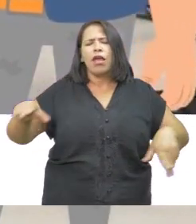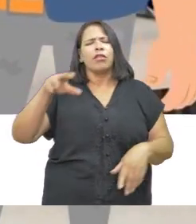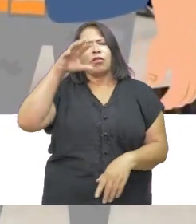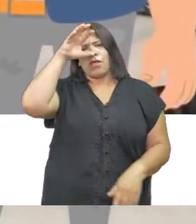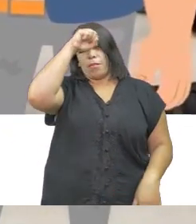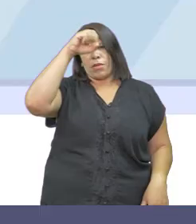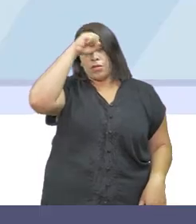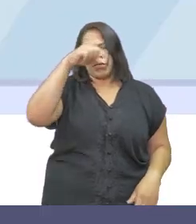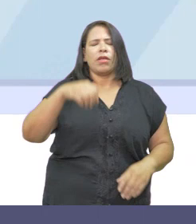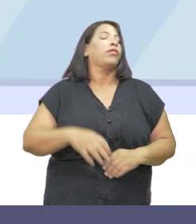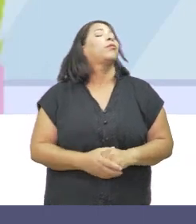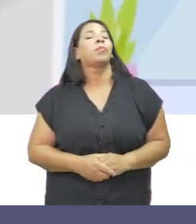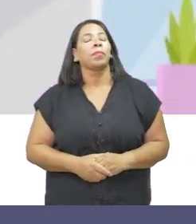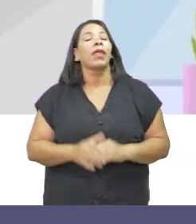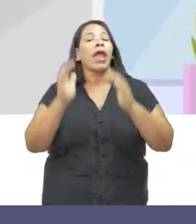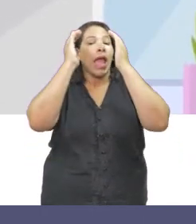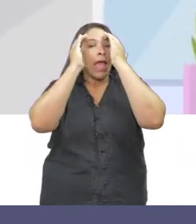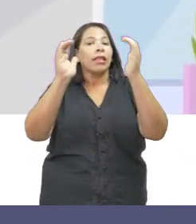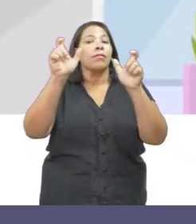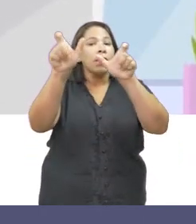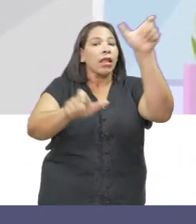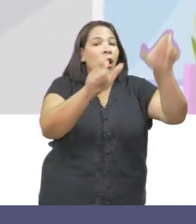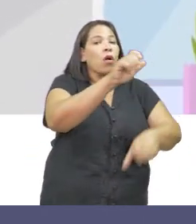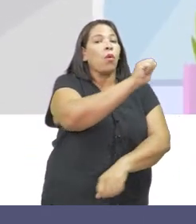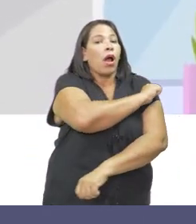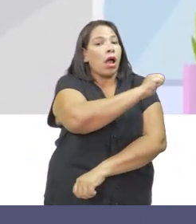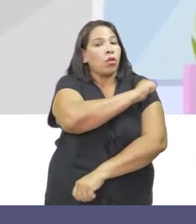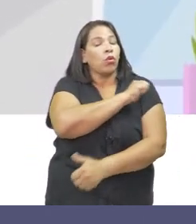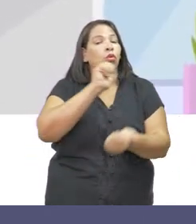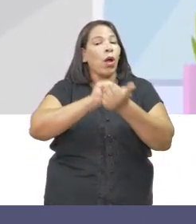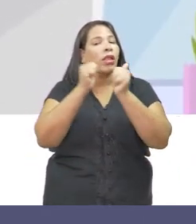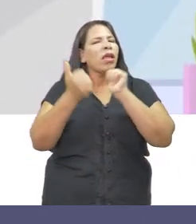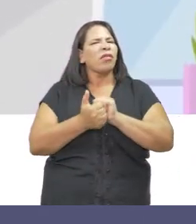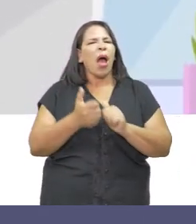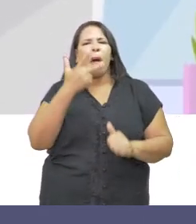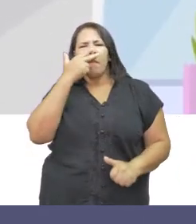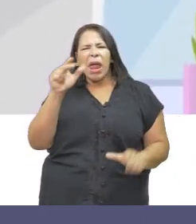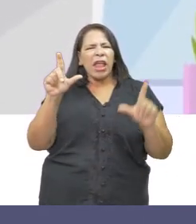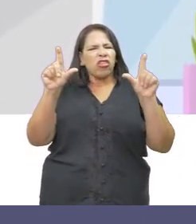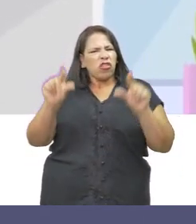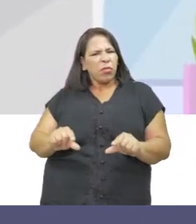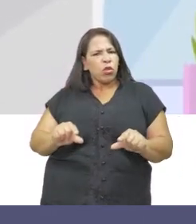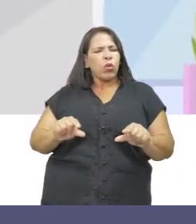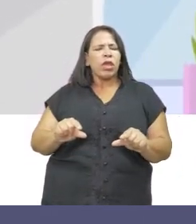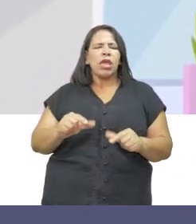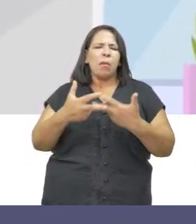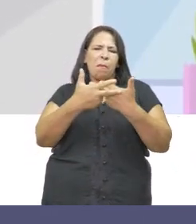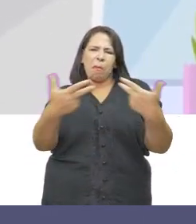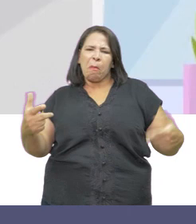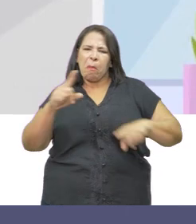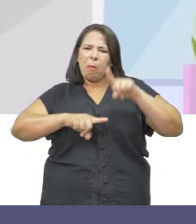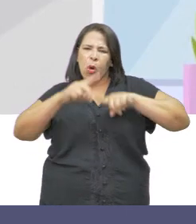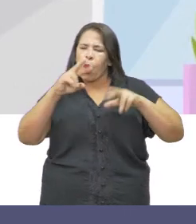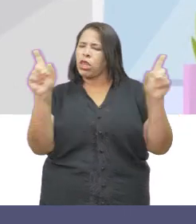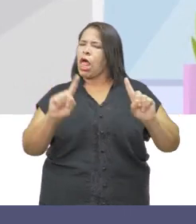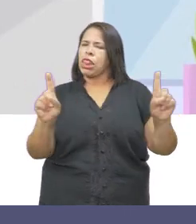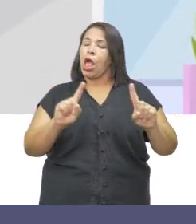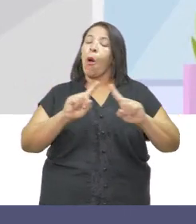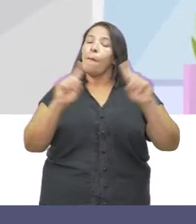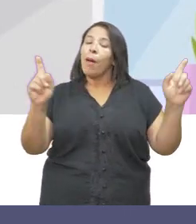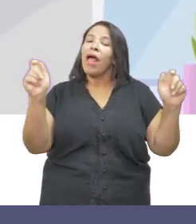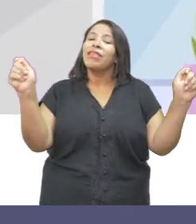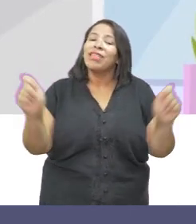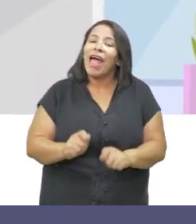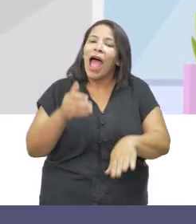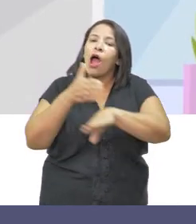aprendizagens. Atender um estudante por meio de uma adequação não significa minimizar o que será desenvolvido pelo estudante, mas permite